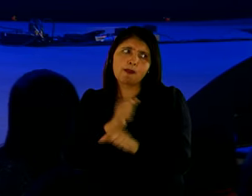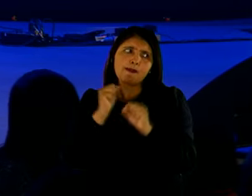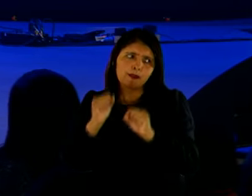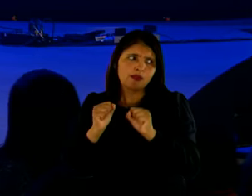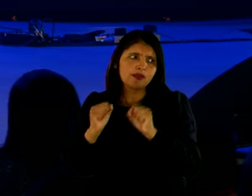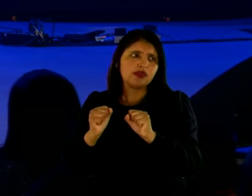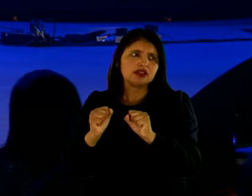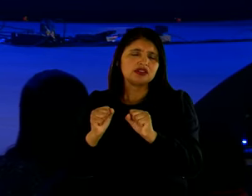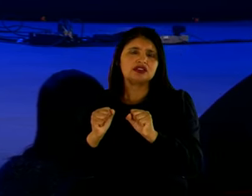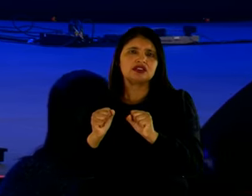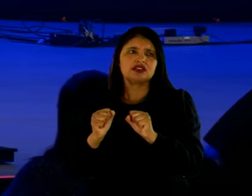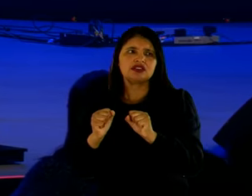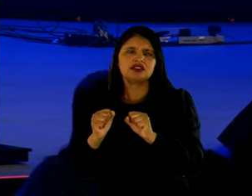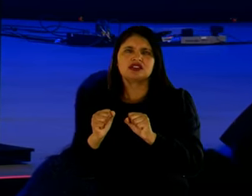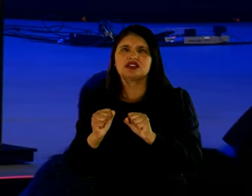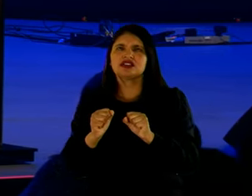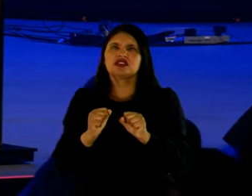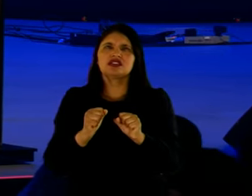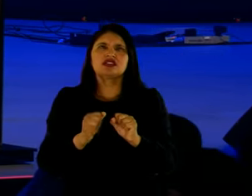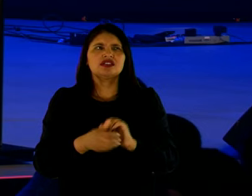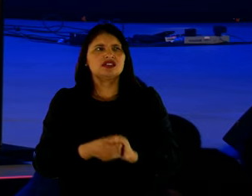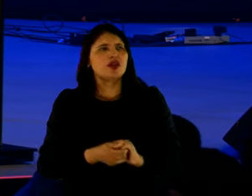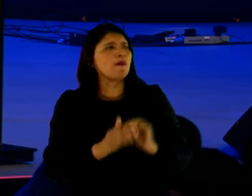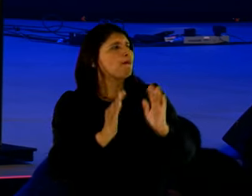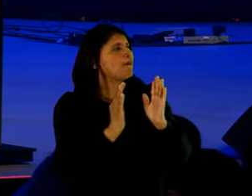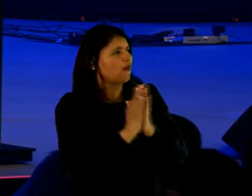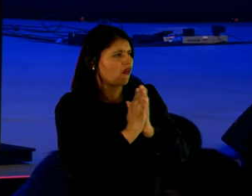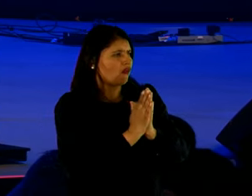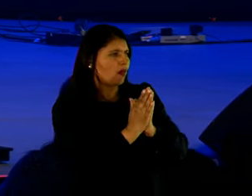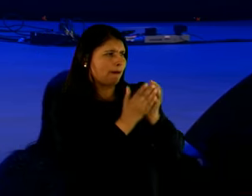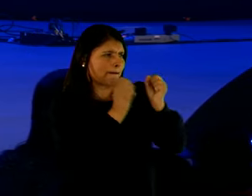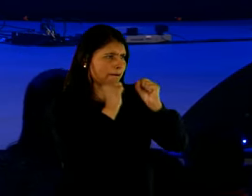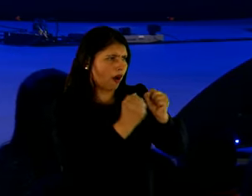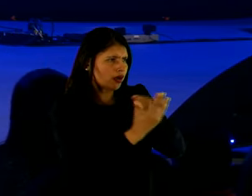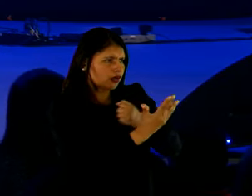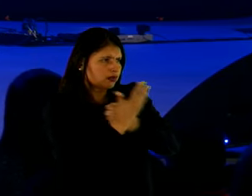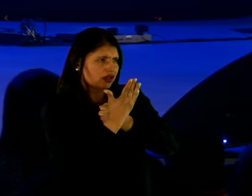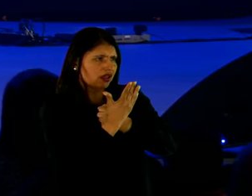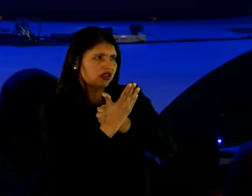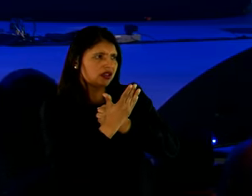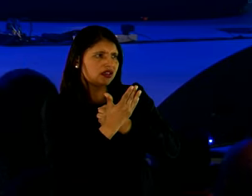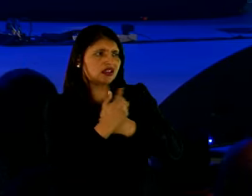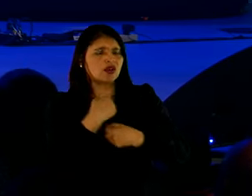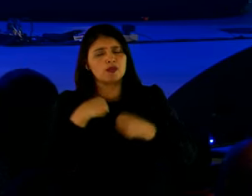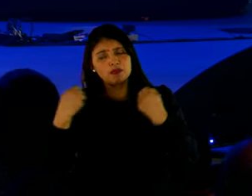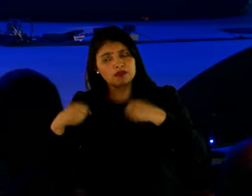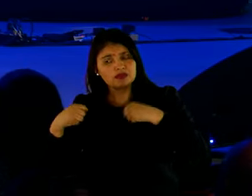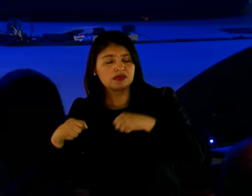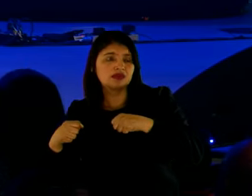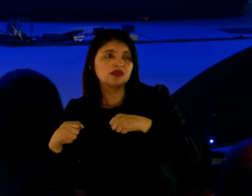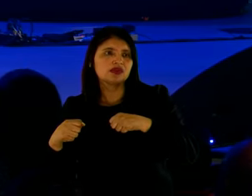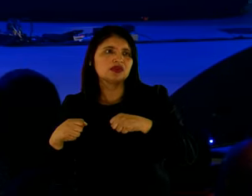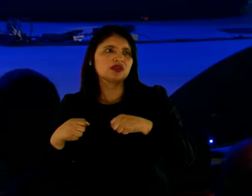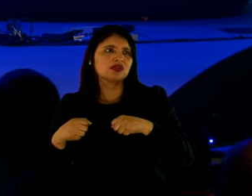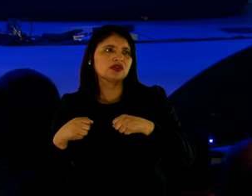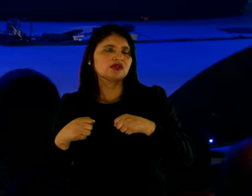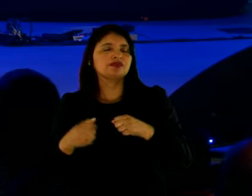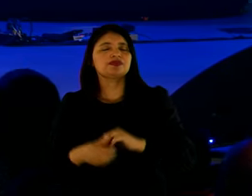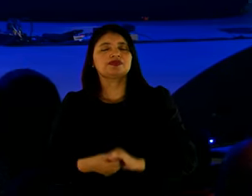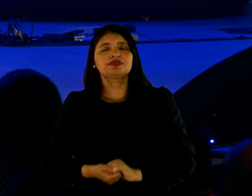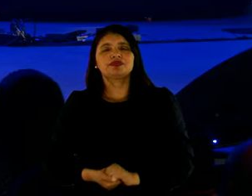fora. E se você pode fazer alguma coisa por mim, faça. Eu preciso." Aquele homem disse para